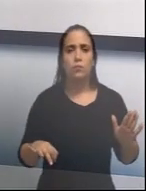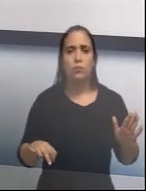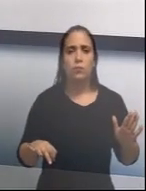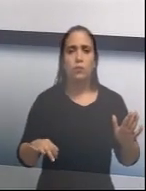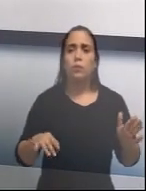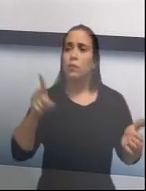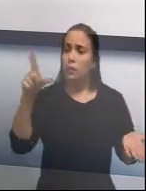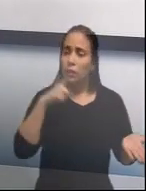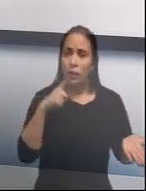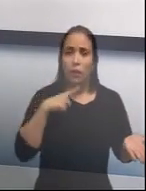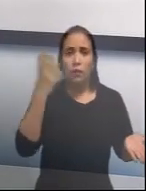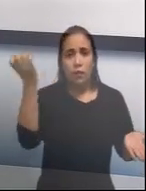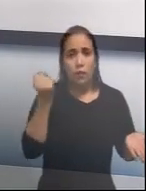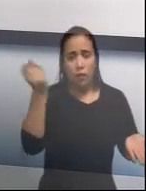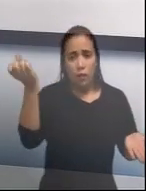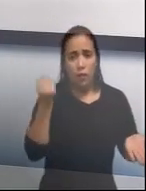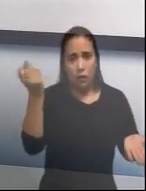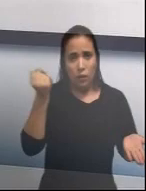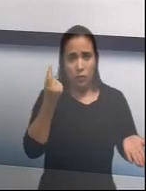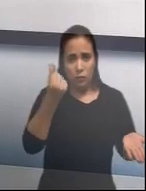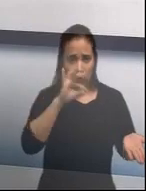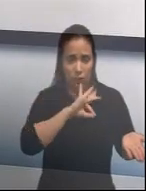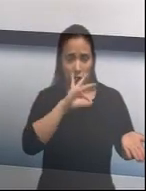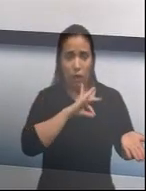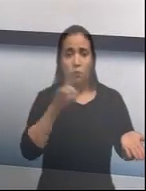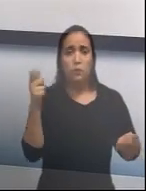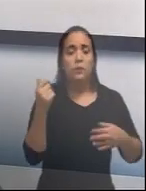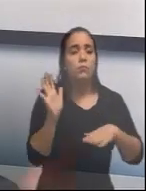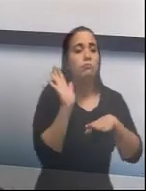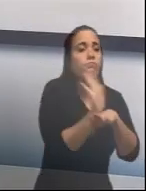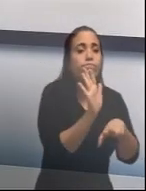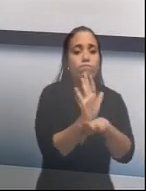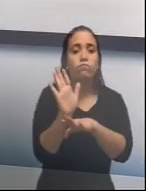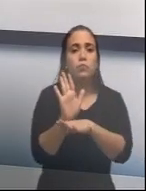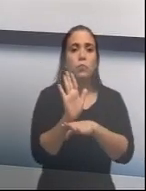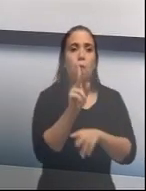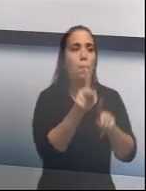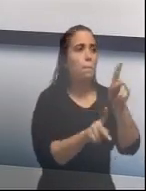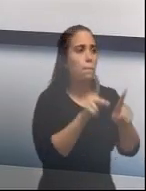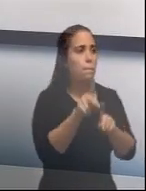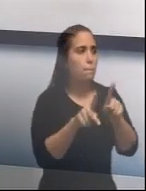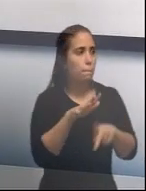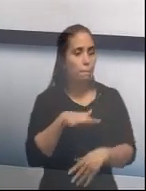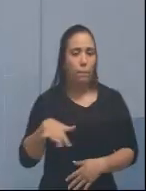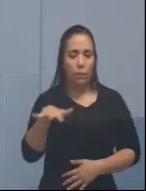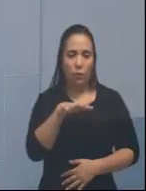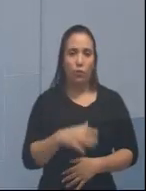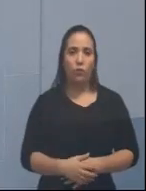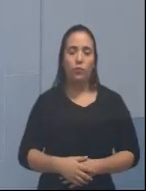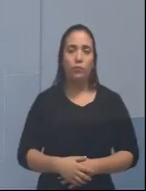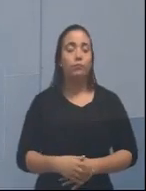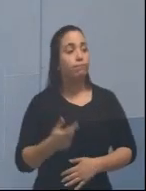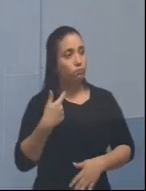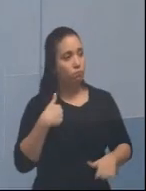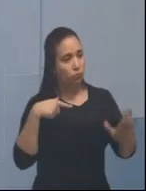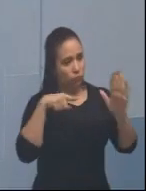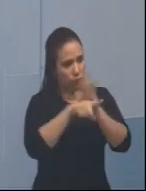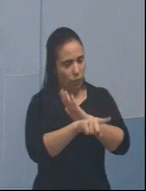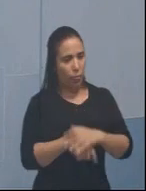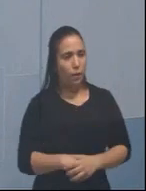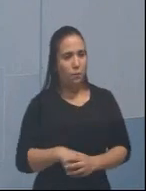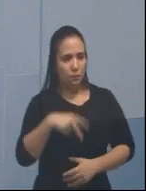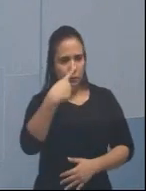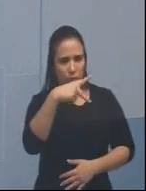ganham dinheiro do Estado para proteger quem? A cidadania, né, Luiz? Agora, tirar só uma dúvida aqui com você. O